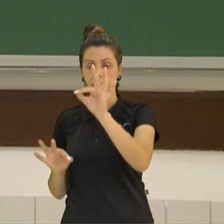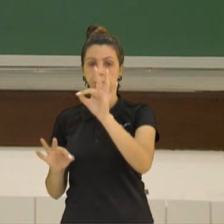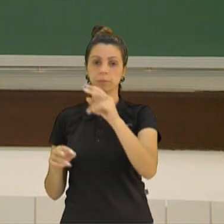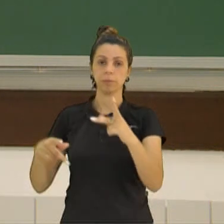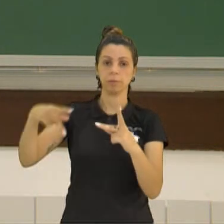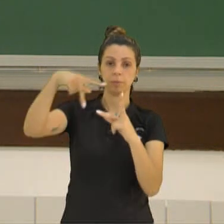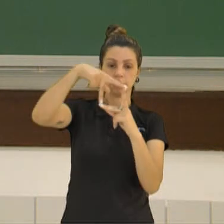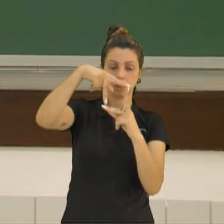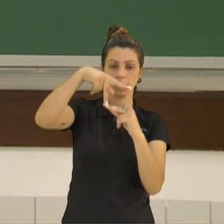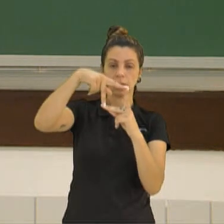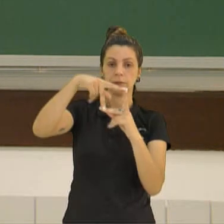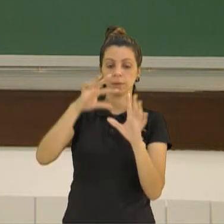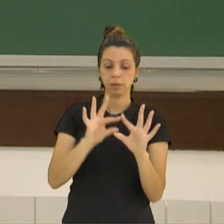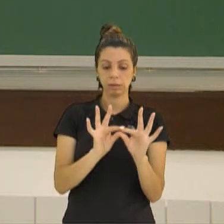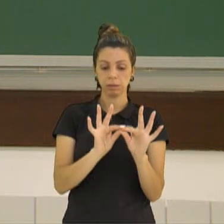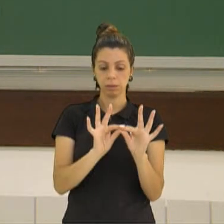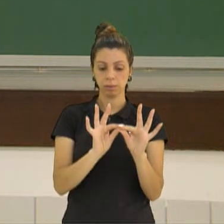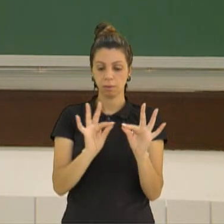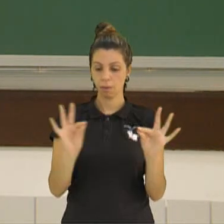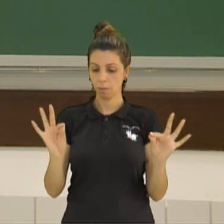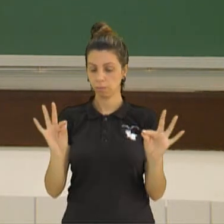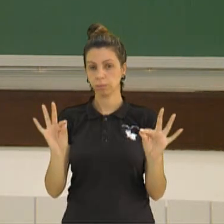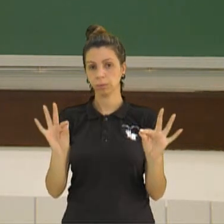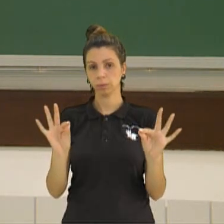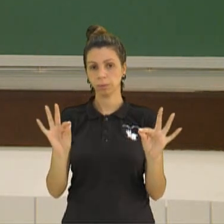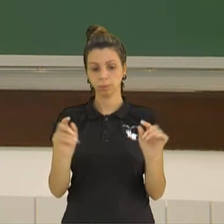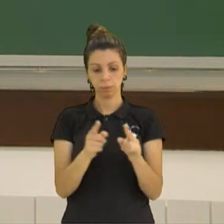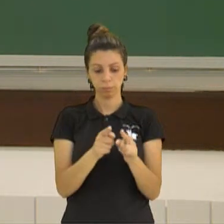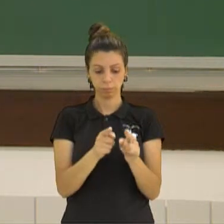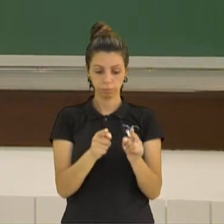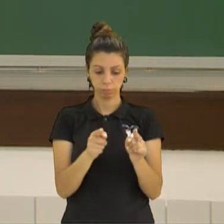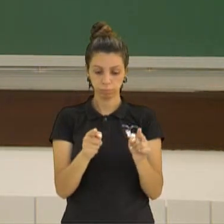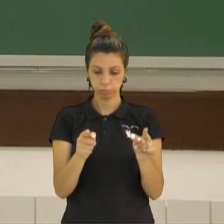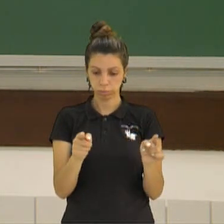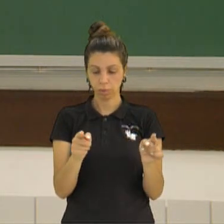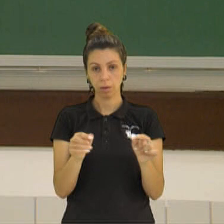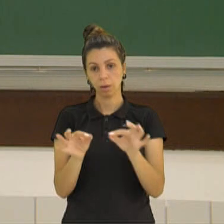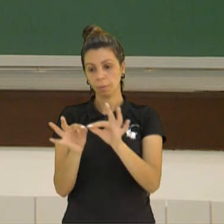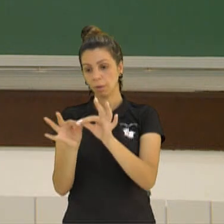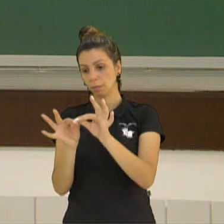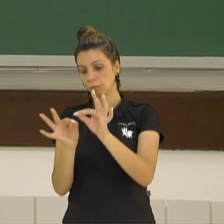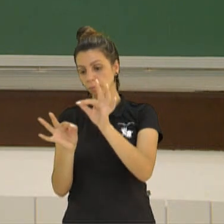quadrado aumentar, o que vai acontecer com o seu perímetro? Ele aumenta também, baseado nesse